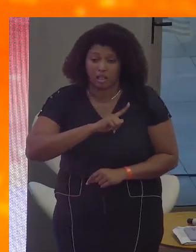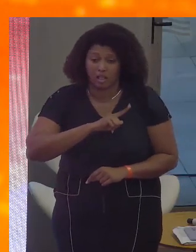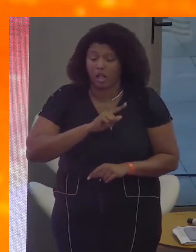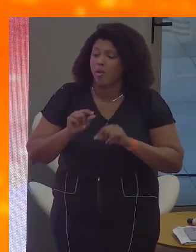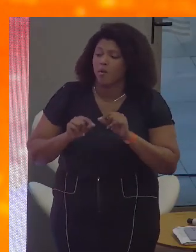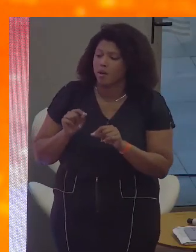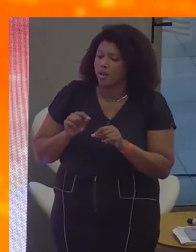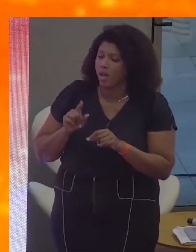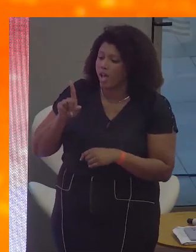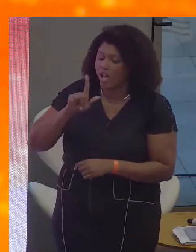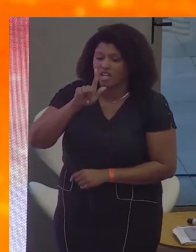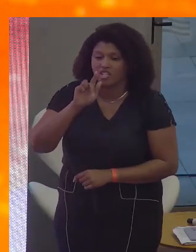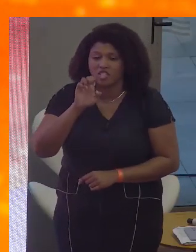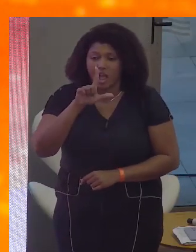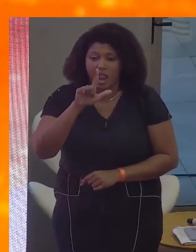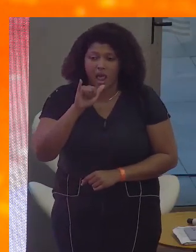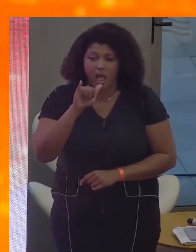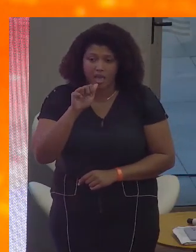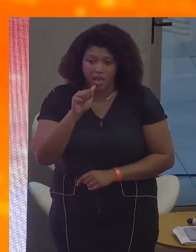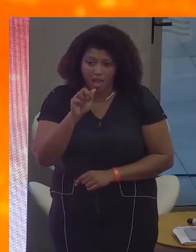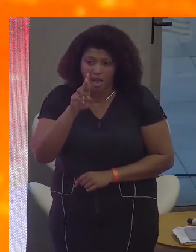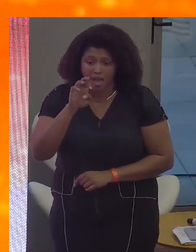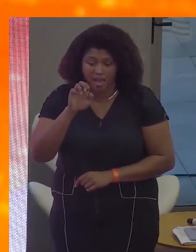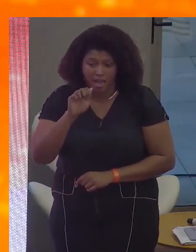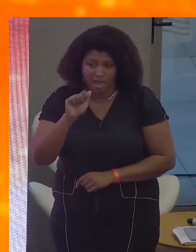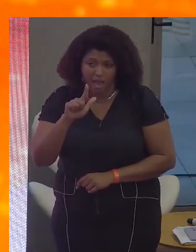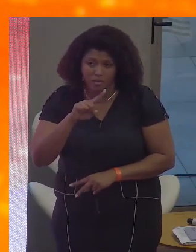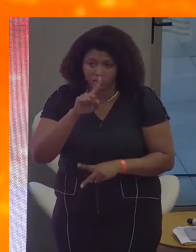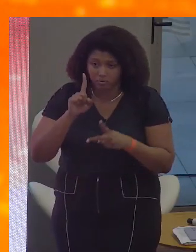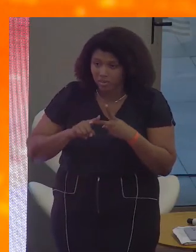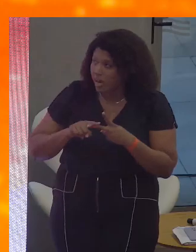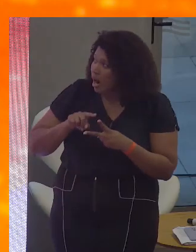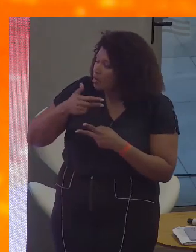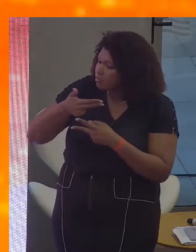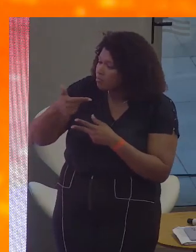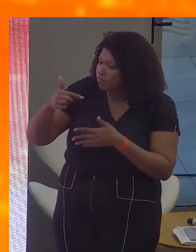tá? Geleia real, aspartato de arginina,